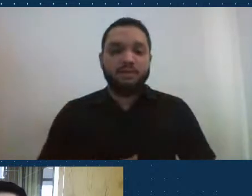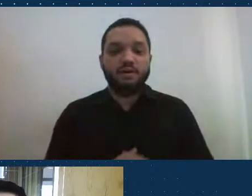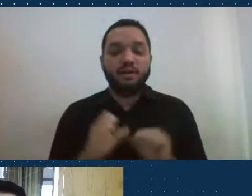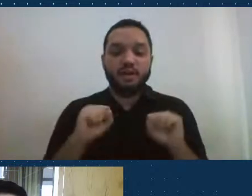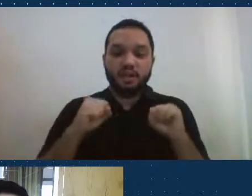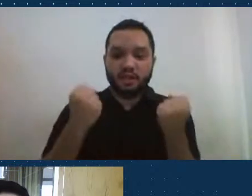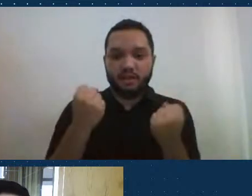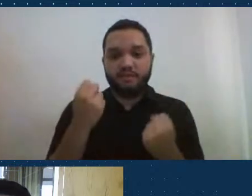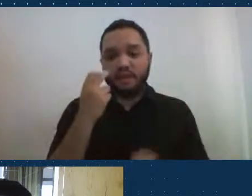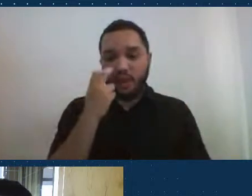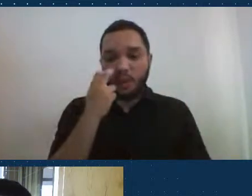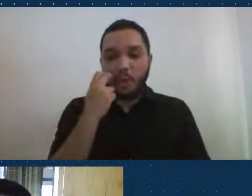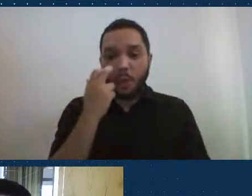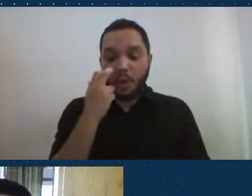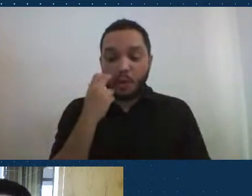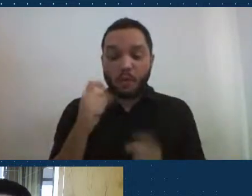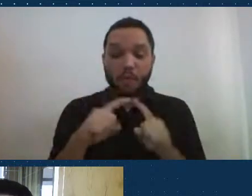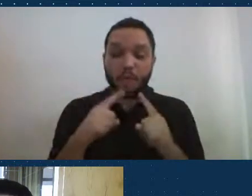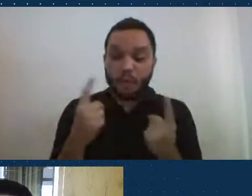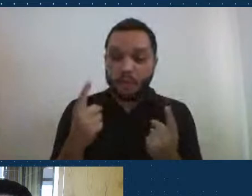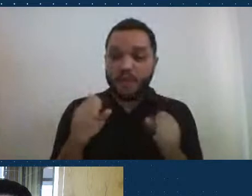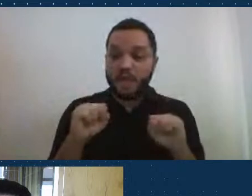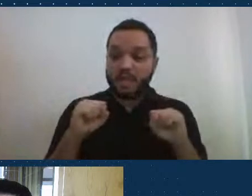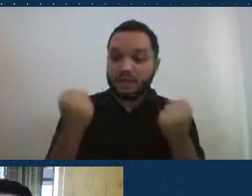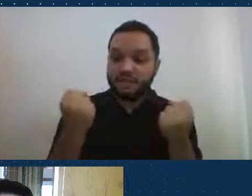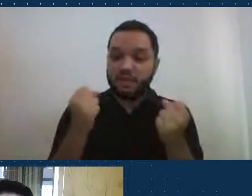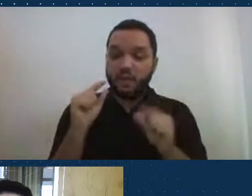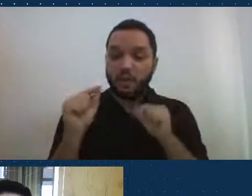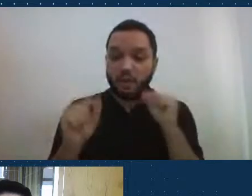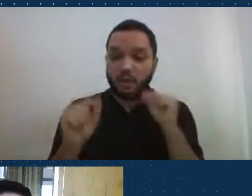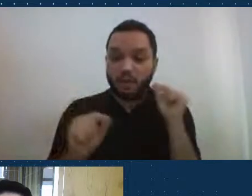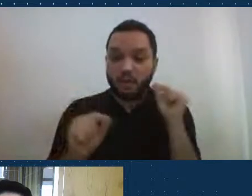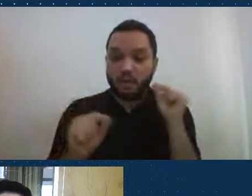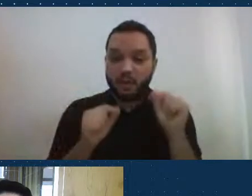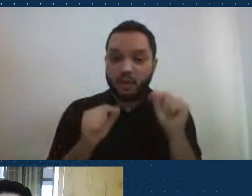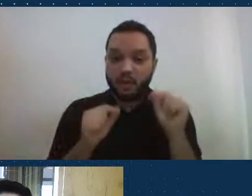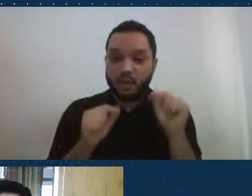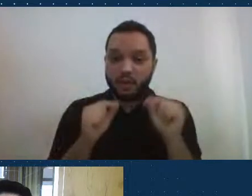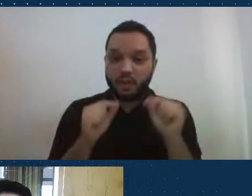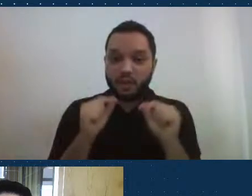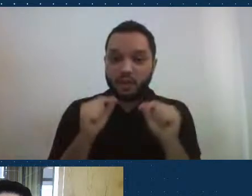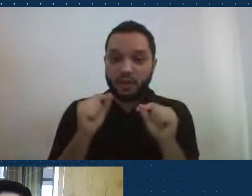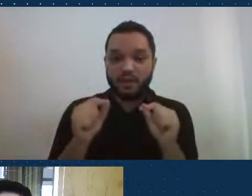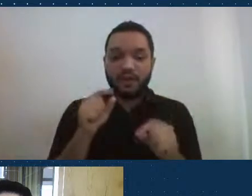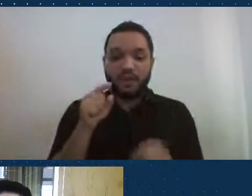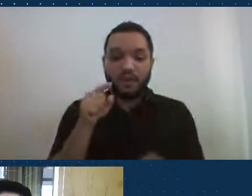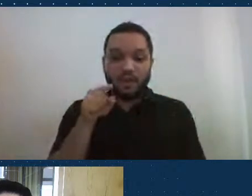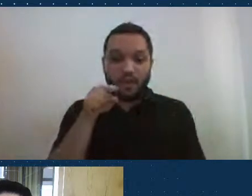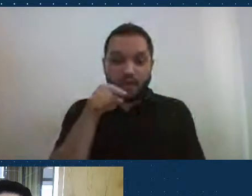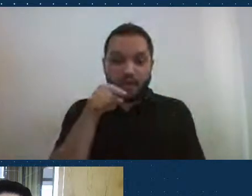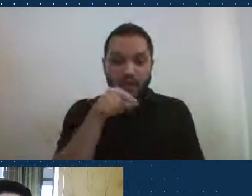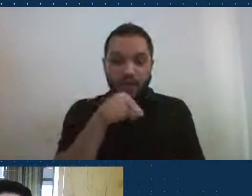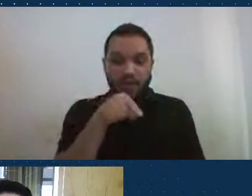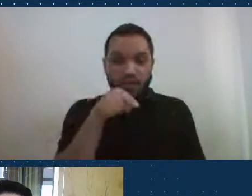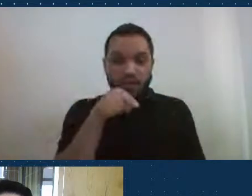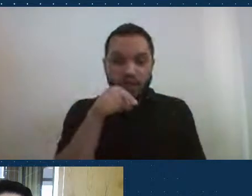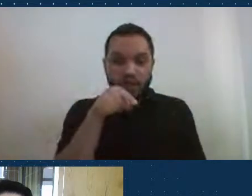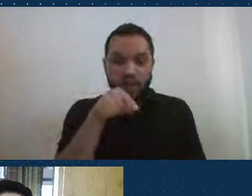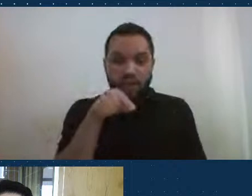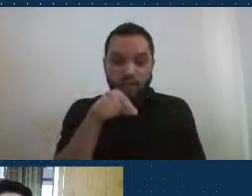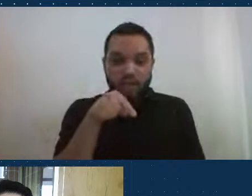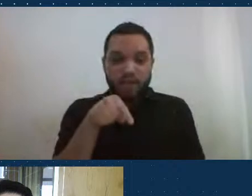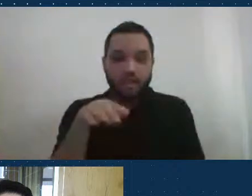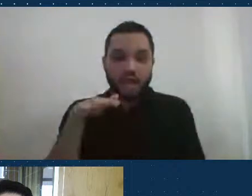nesse sentido. Então, ele defendeu que, mesmo ele não tendo as crianças presencialmente no